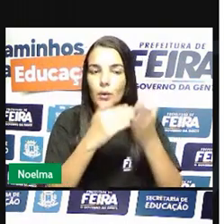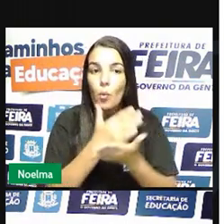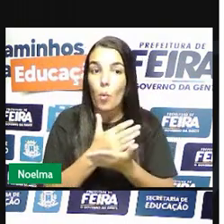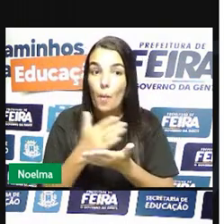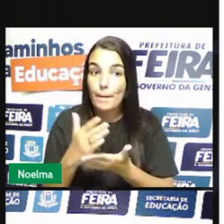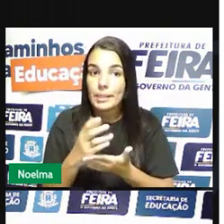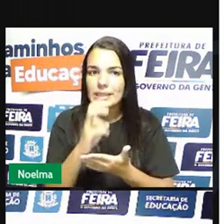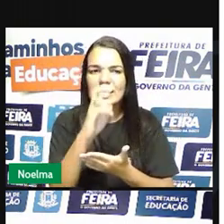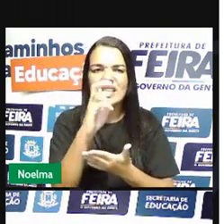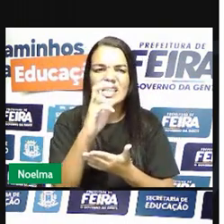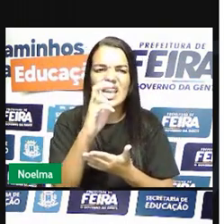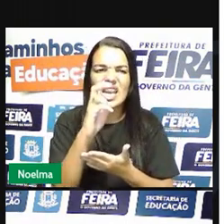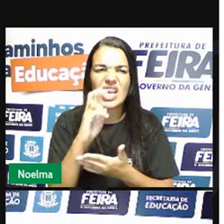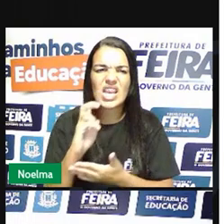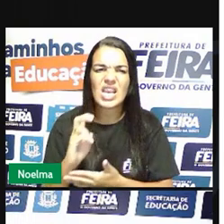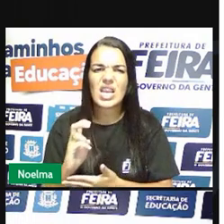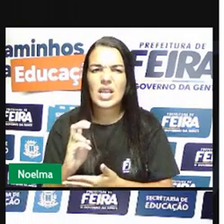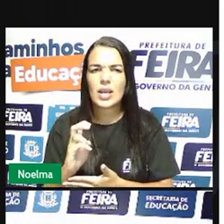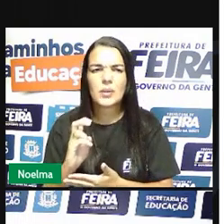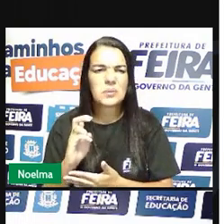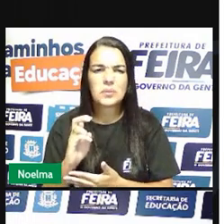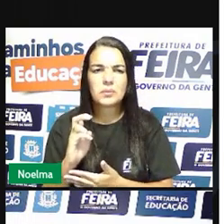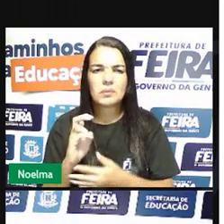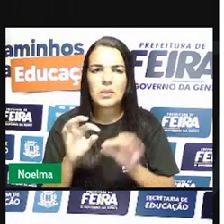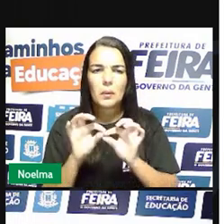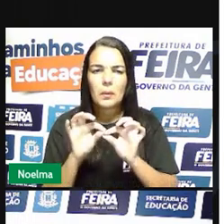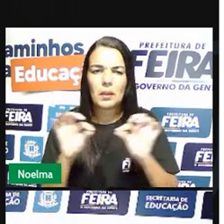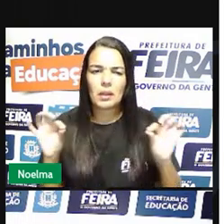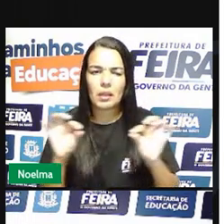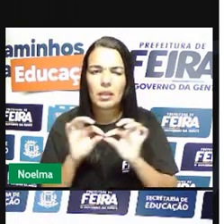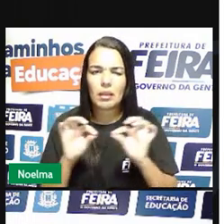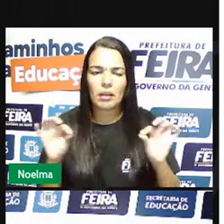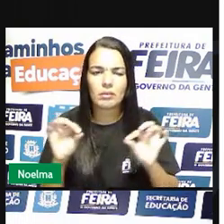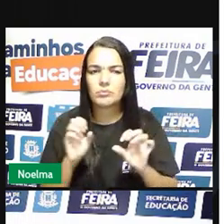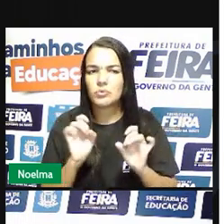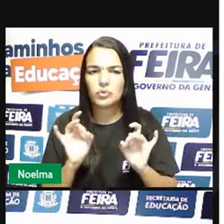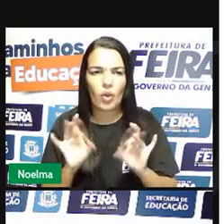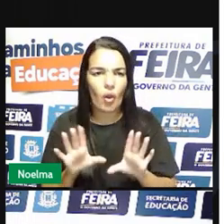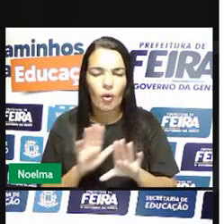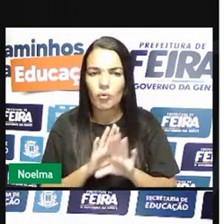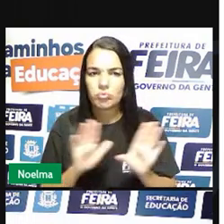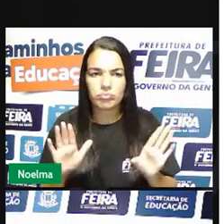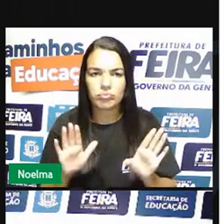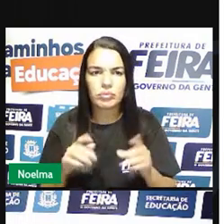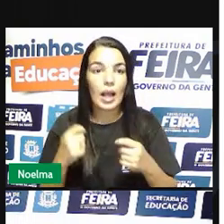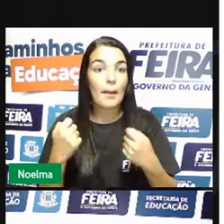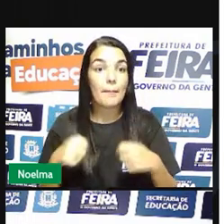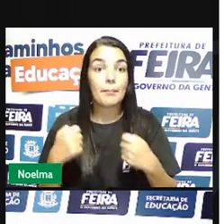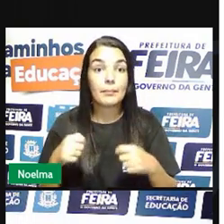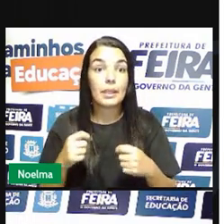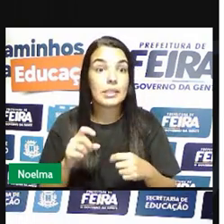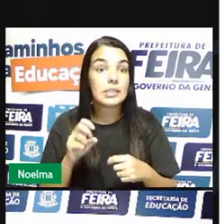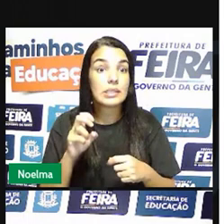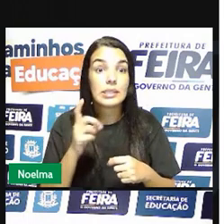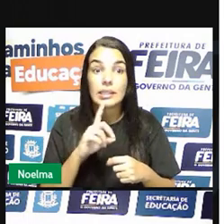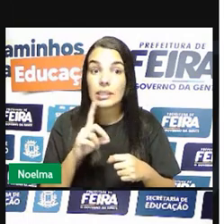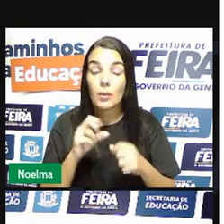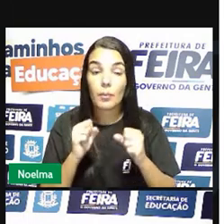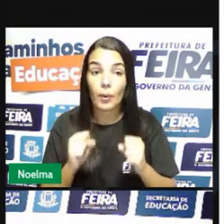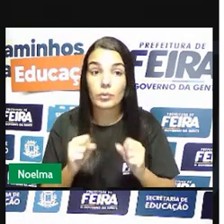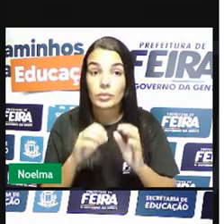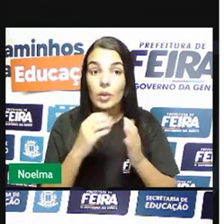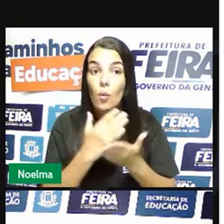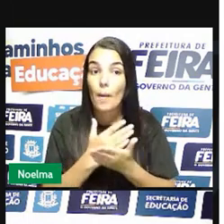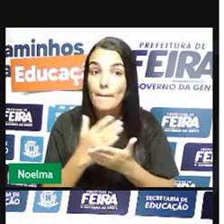5 linhas, não deve exceder o tamanho dos parágrafos de desenvolvimento, a introdução não pode ser maior do que o desenvolvimento,